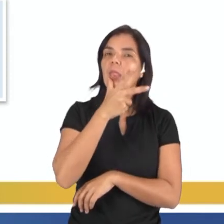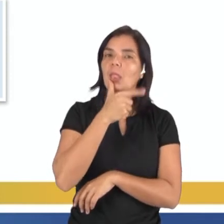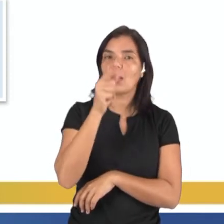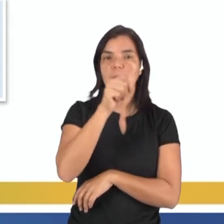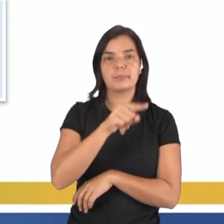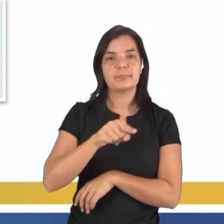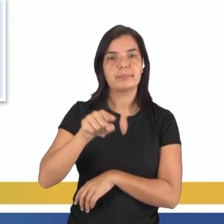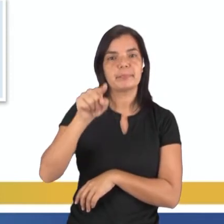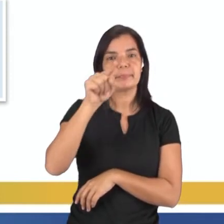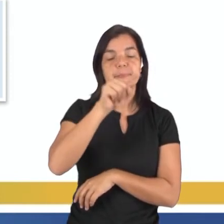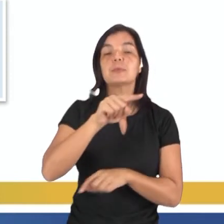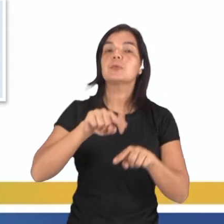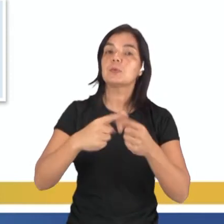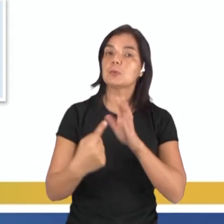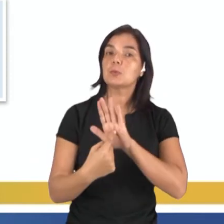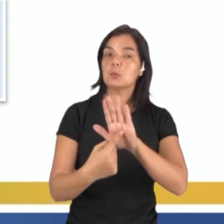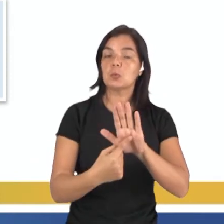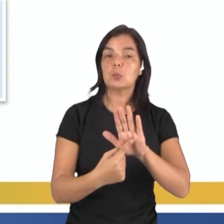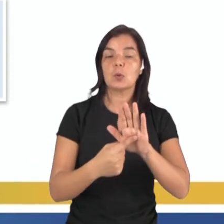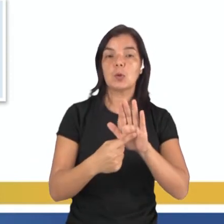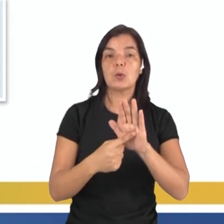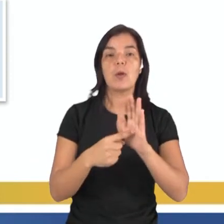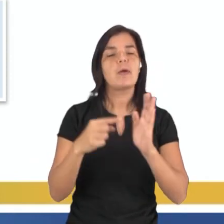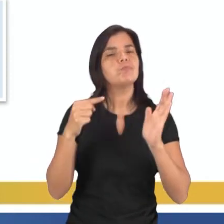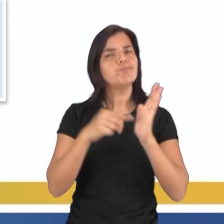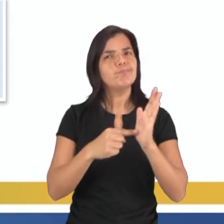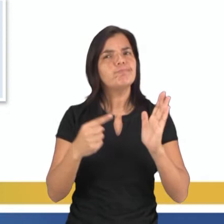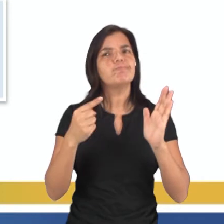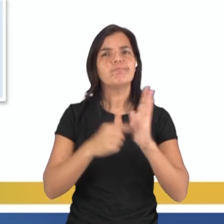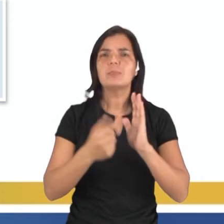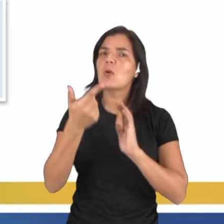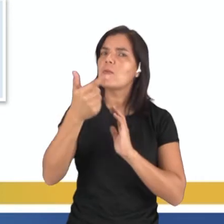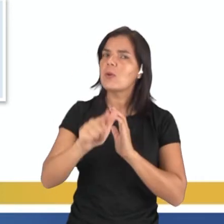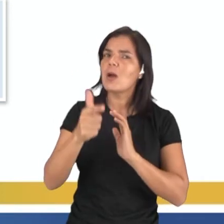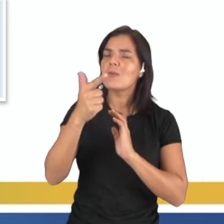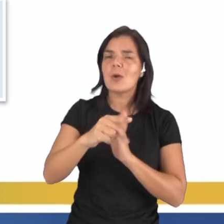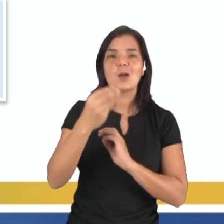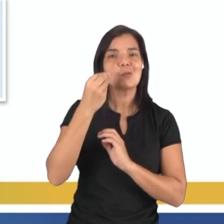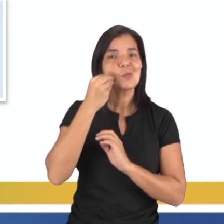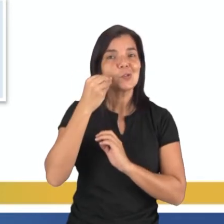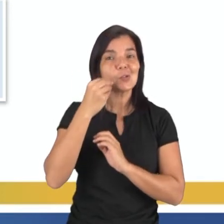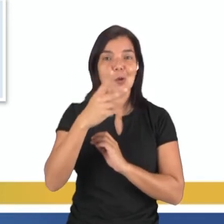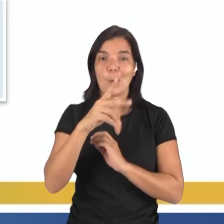carregar. Então, o apresentador tende a clicar várias vezes na tentativa de dar o